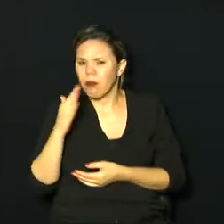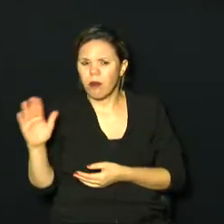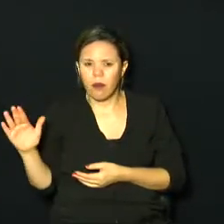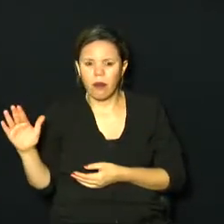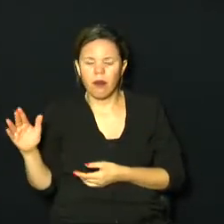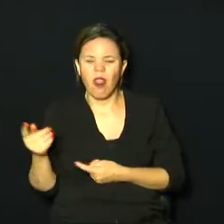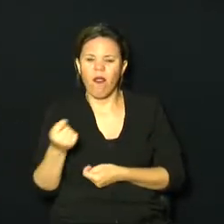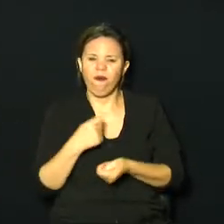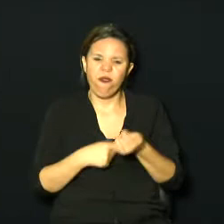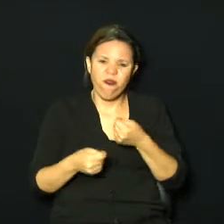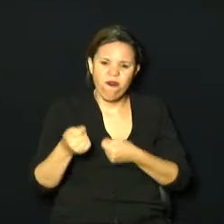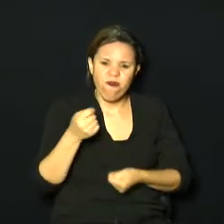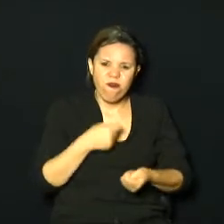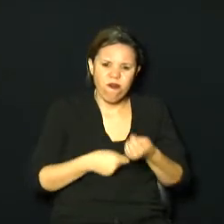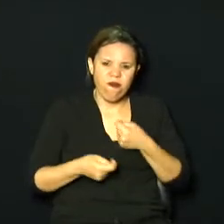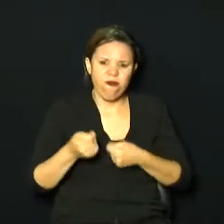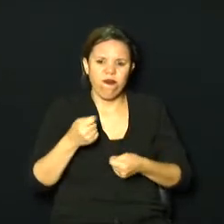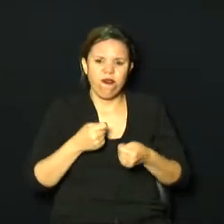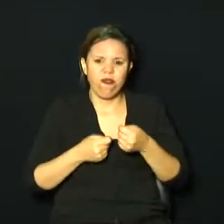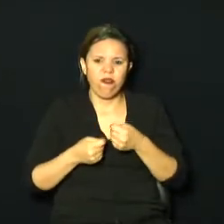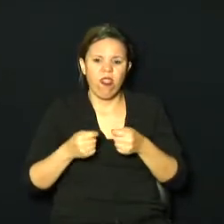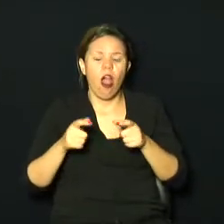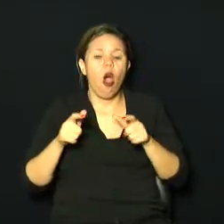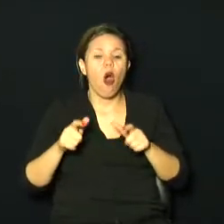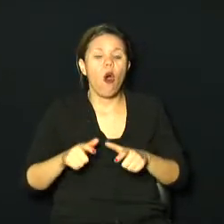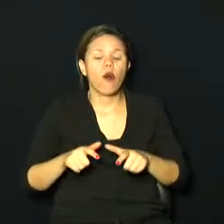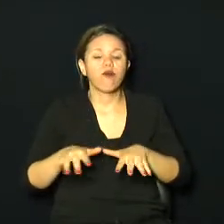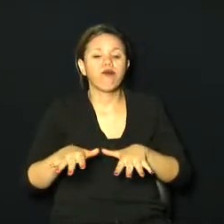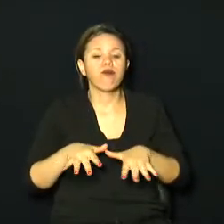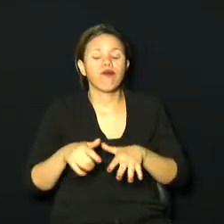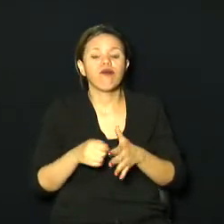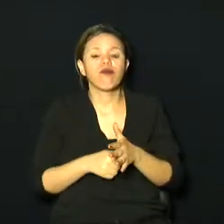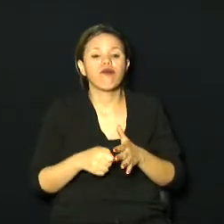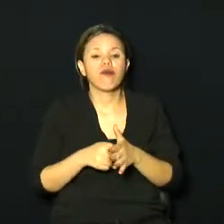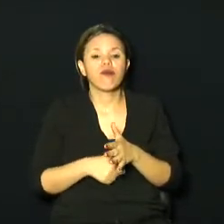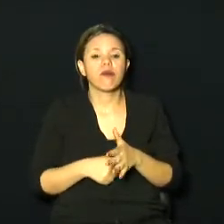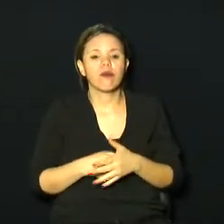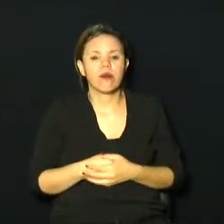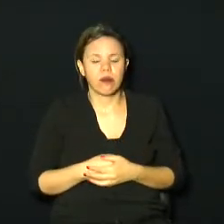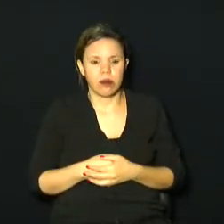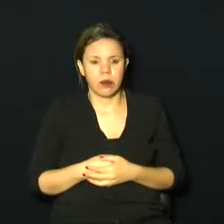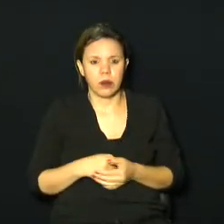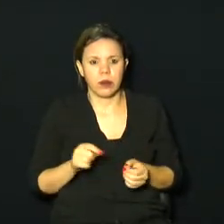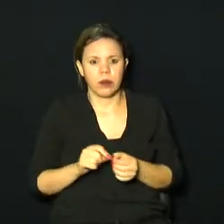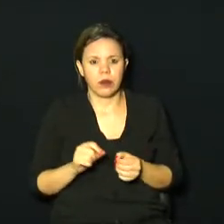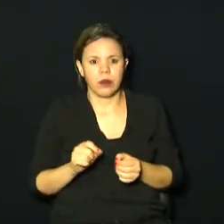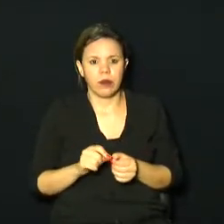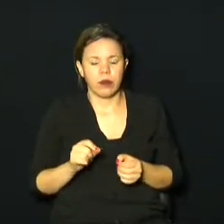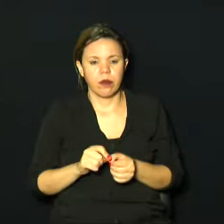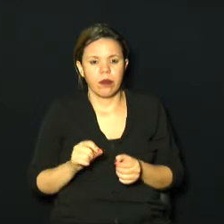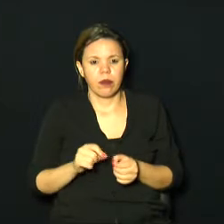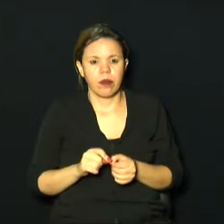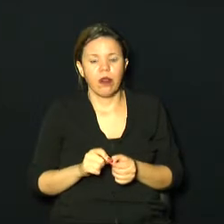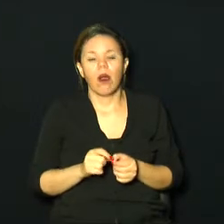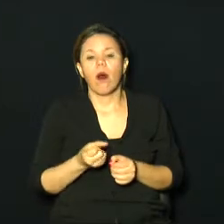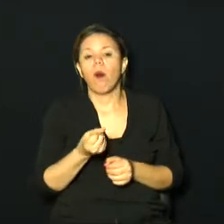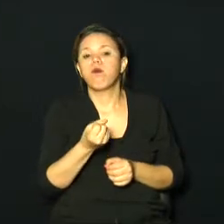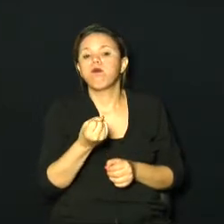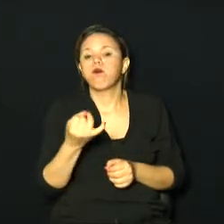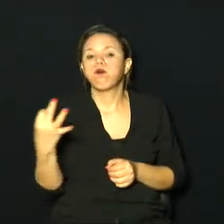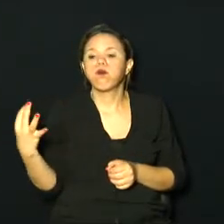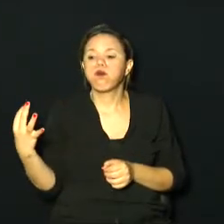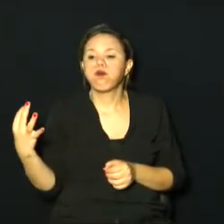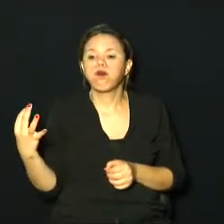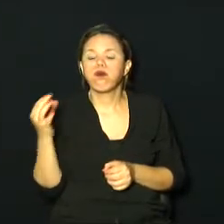de negociação, aonde o movimento se articulou para estar fazendo aí uma reserva, né? Mediante esse